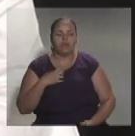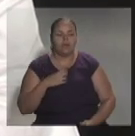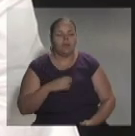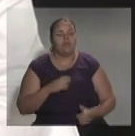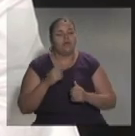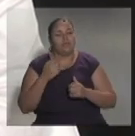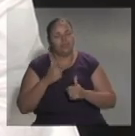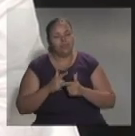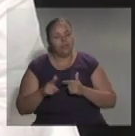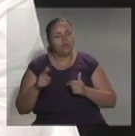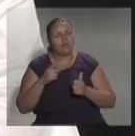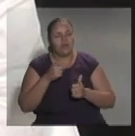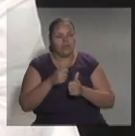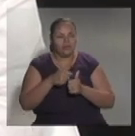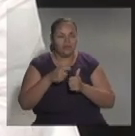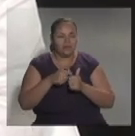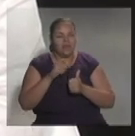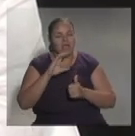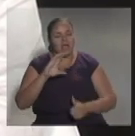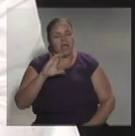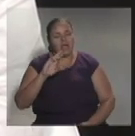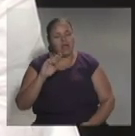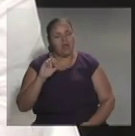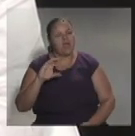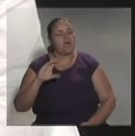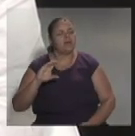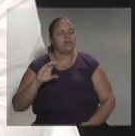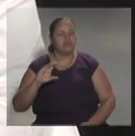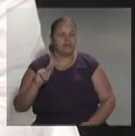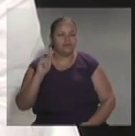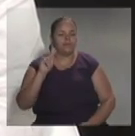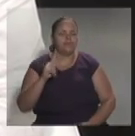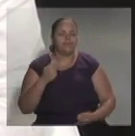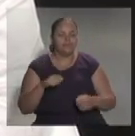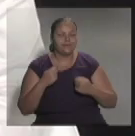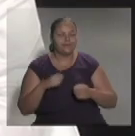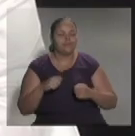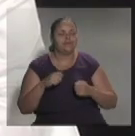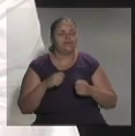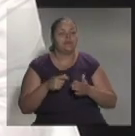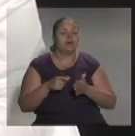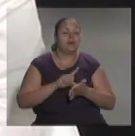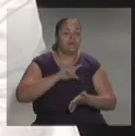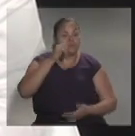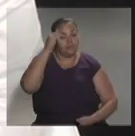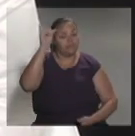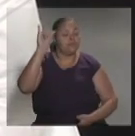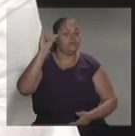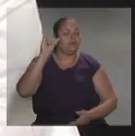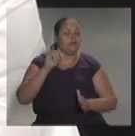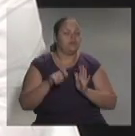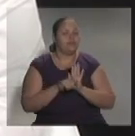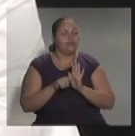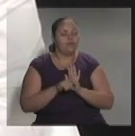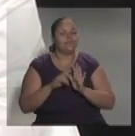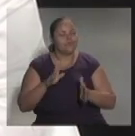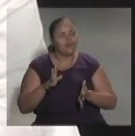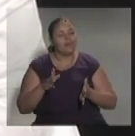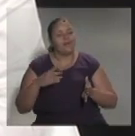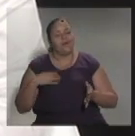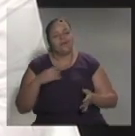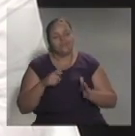questão do crack, por exemplo, e é preciso também, deputado, prevenir, né? Porque depois que já